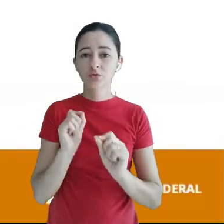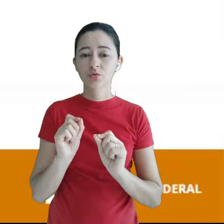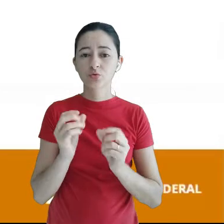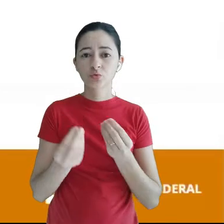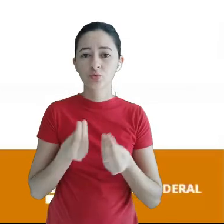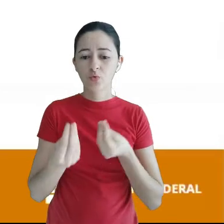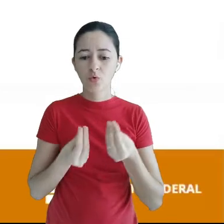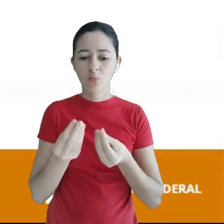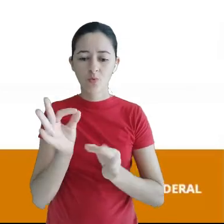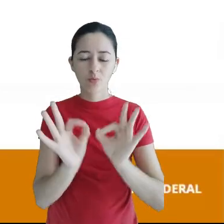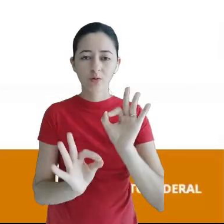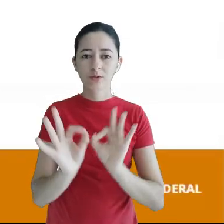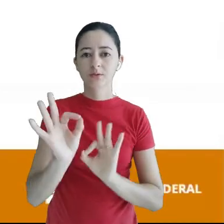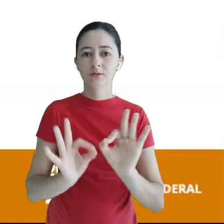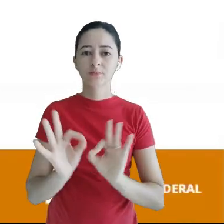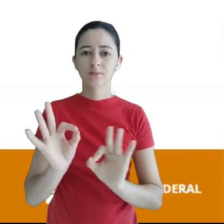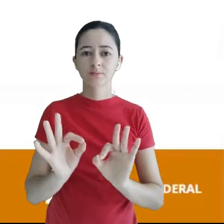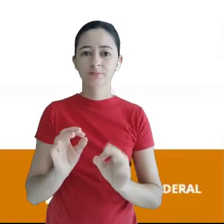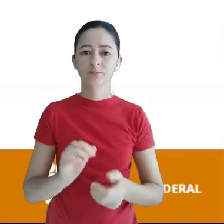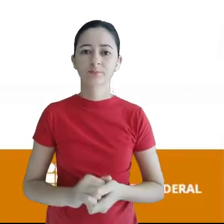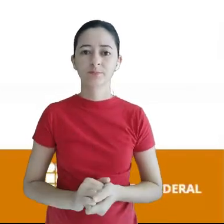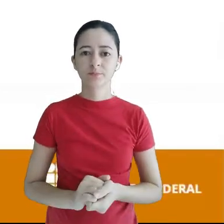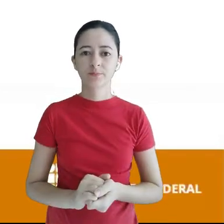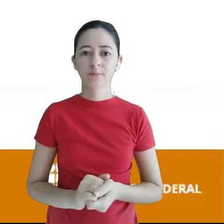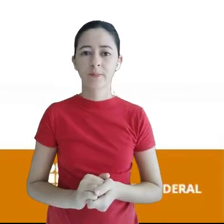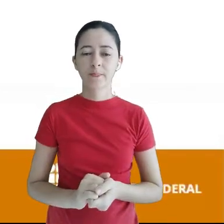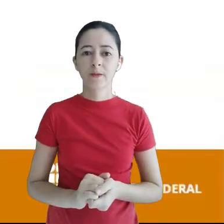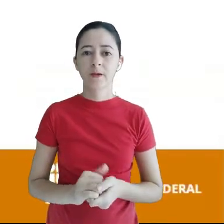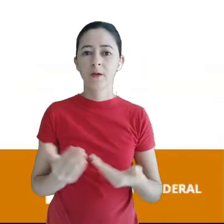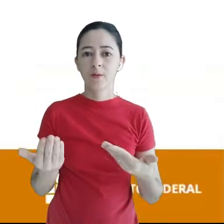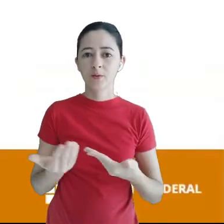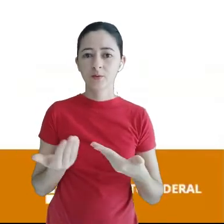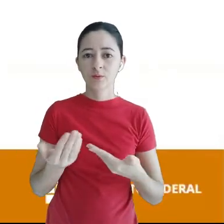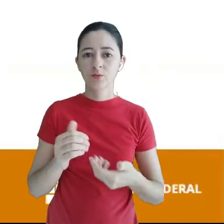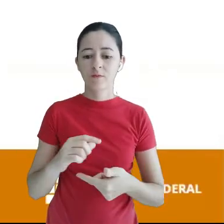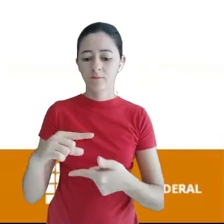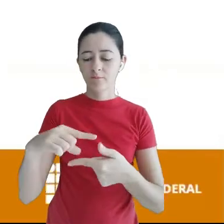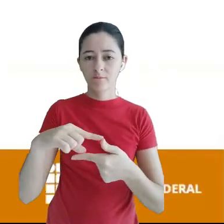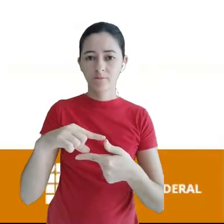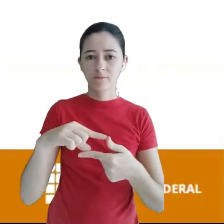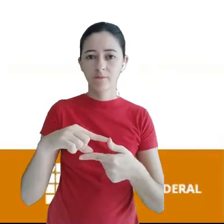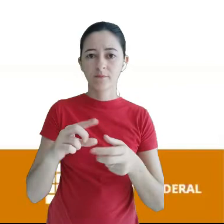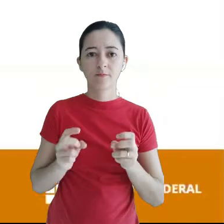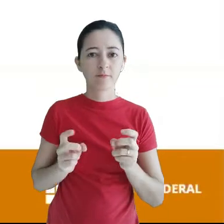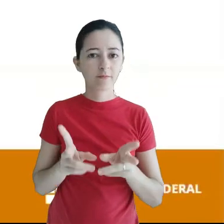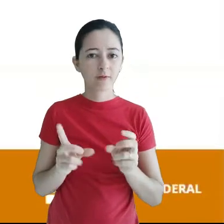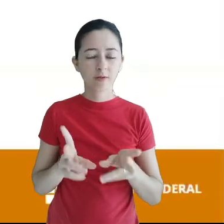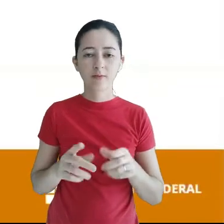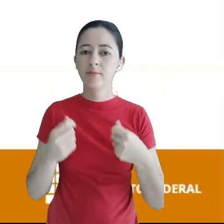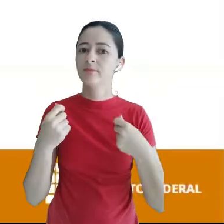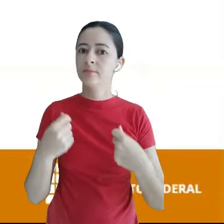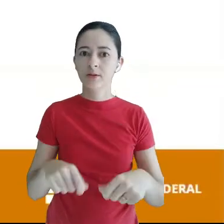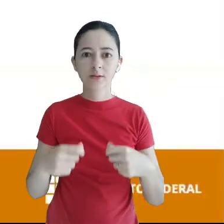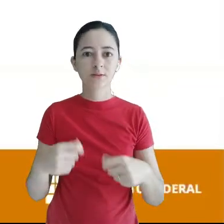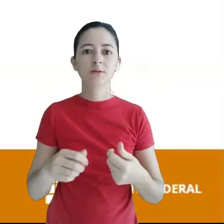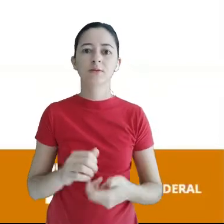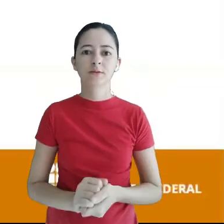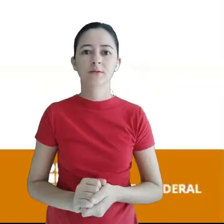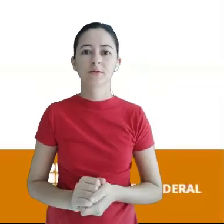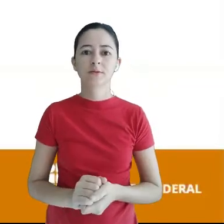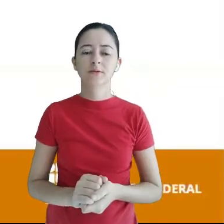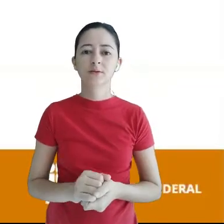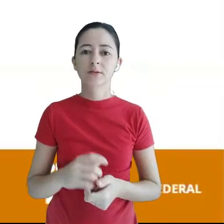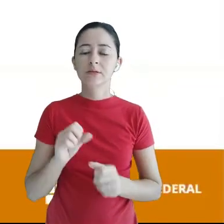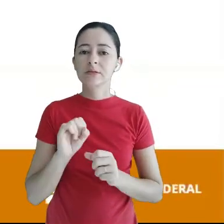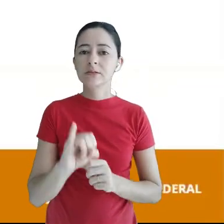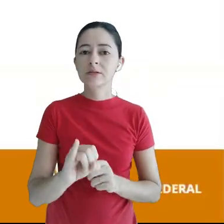que é analisar e modelar? Espero que sim. E aqui, a venda. Óbvio, essa aqui venda é obrigatorizaço, né? Se